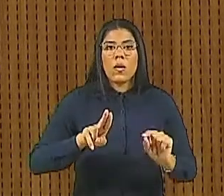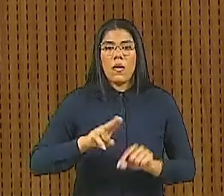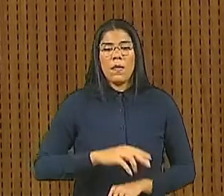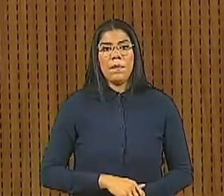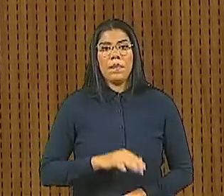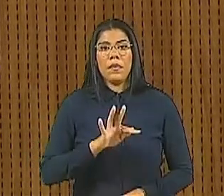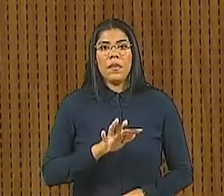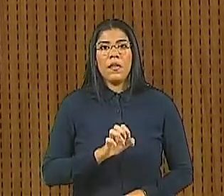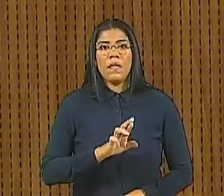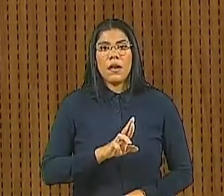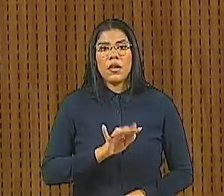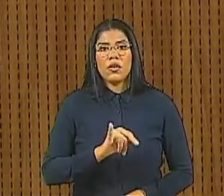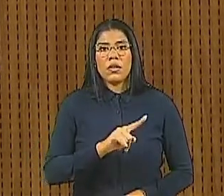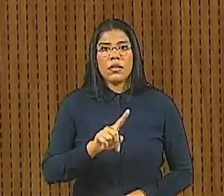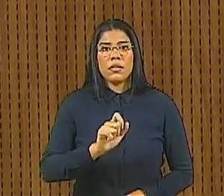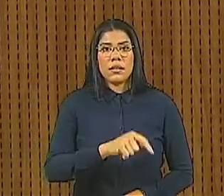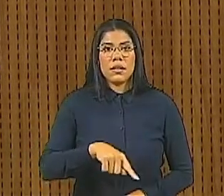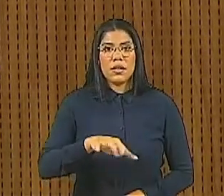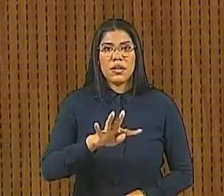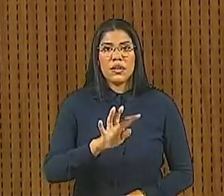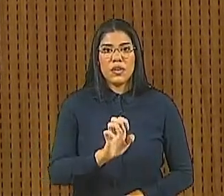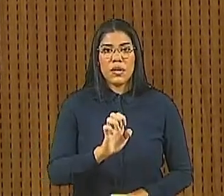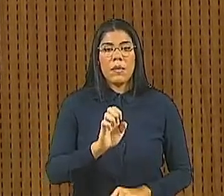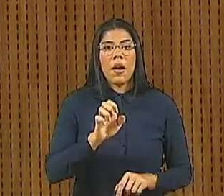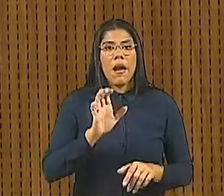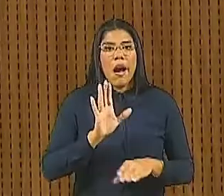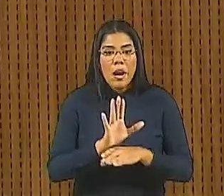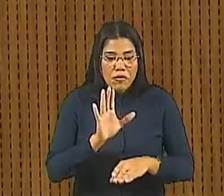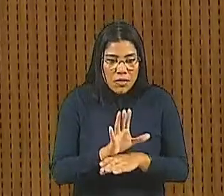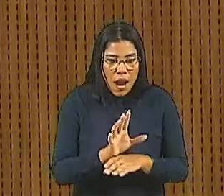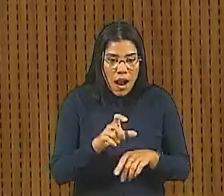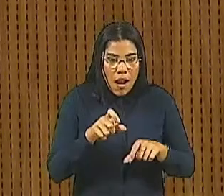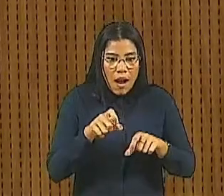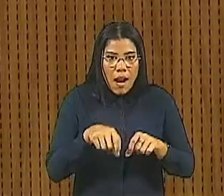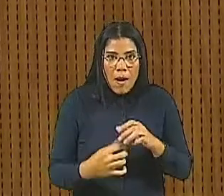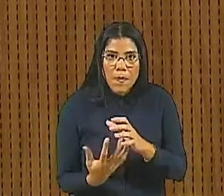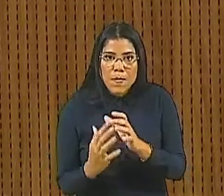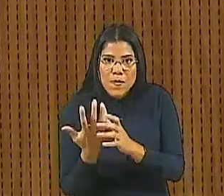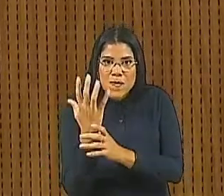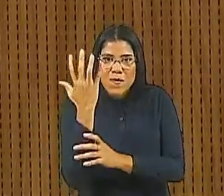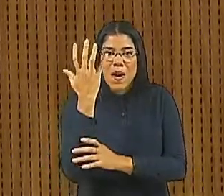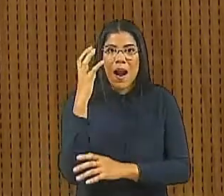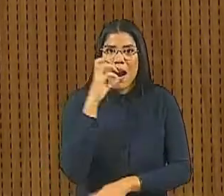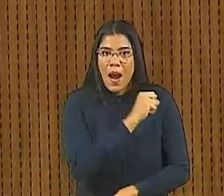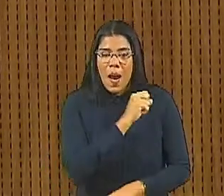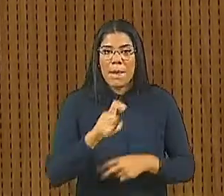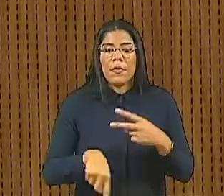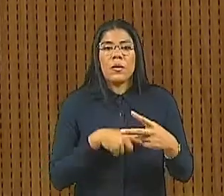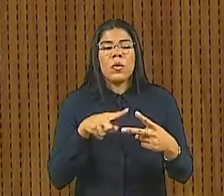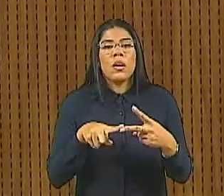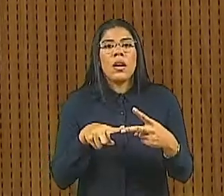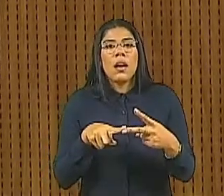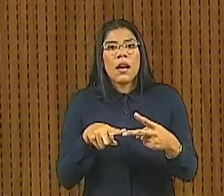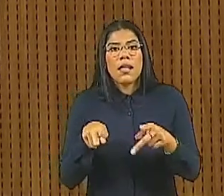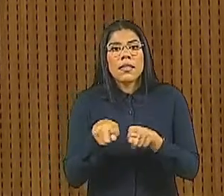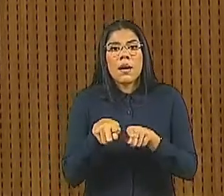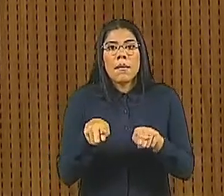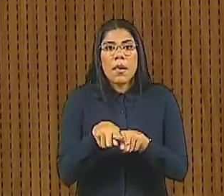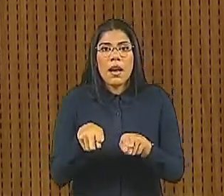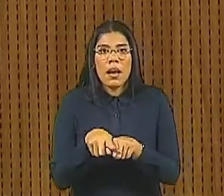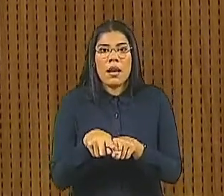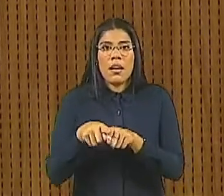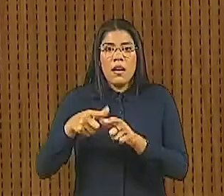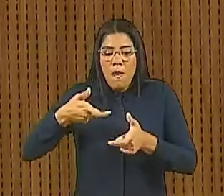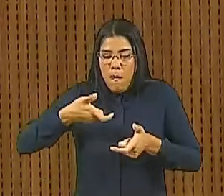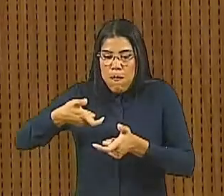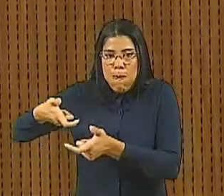de muito agrotóxico, da transgenia, de sementes transgênicas, de muita automação,